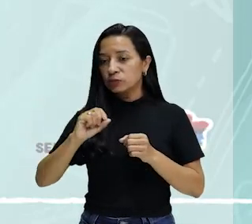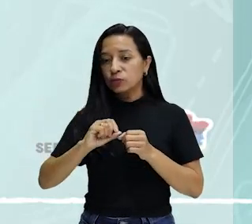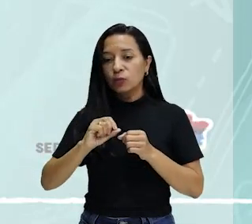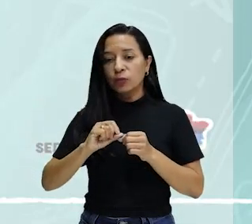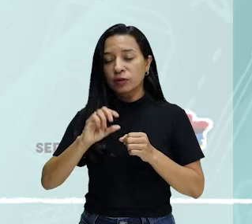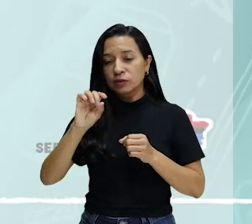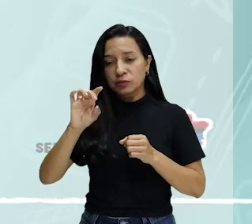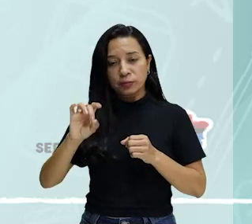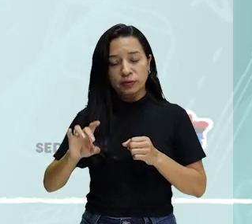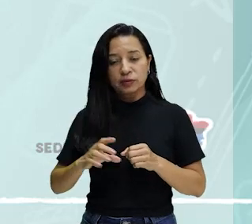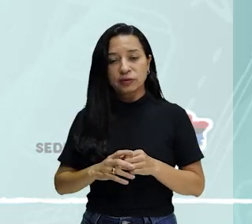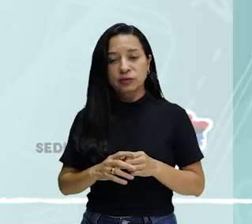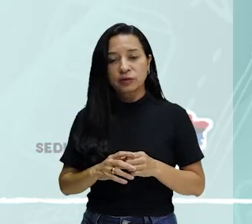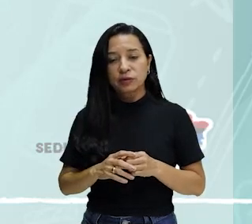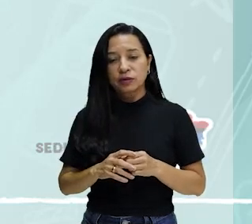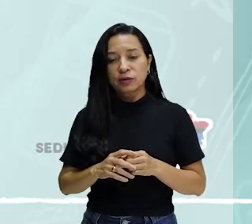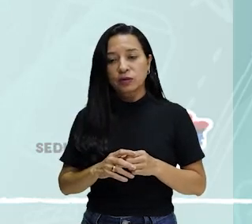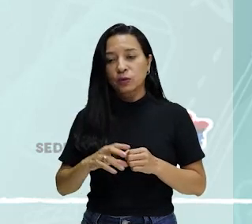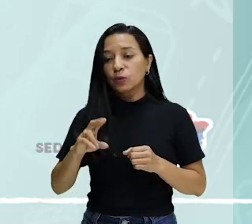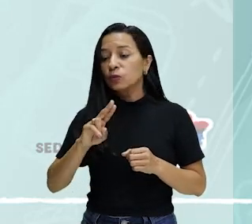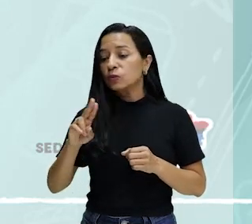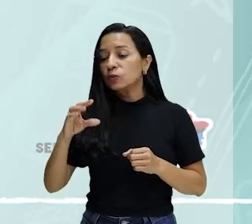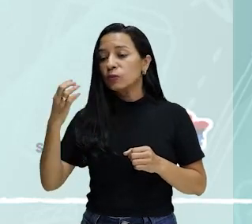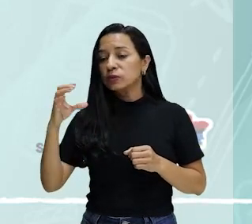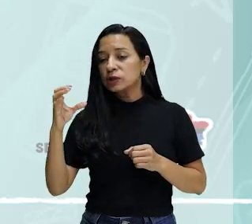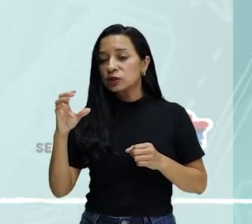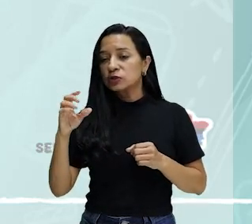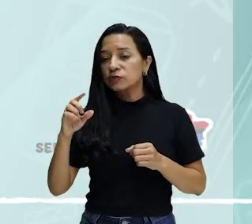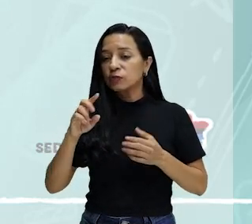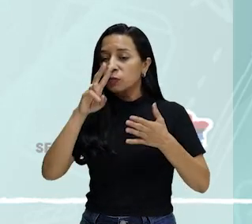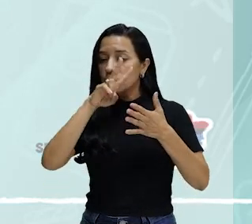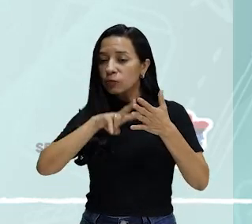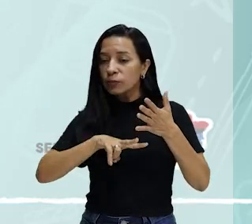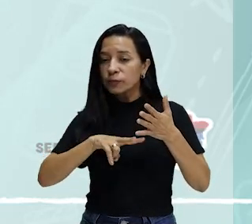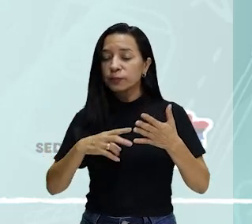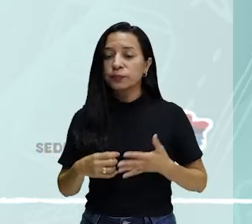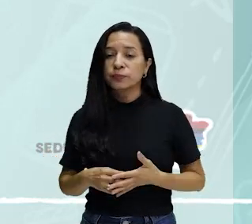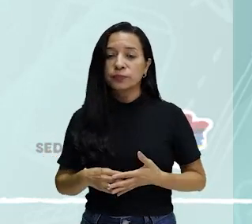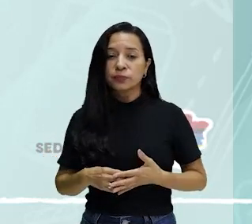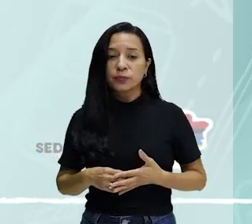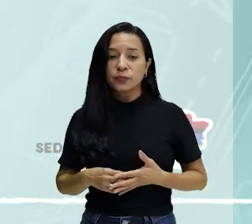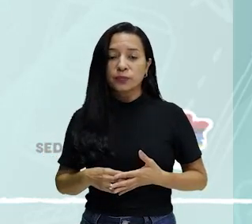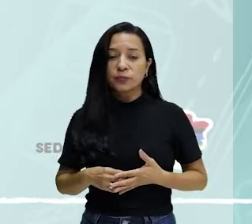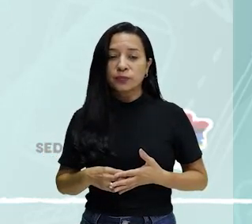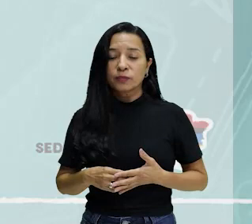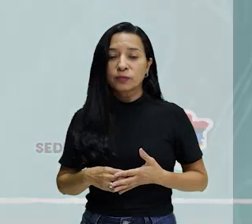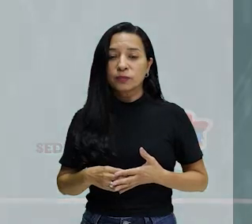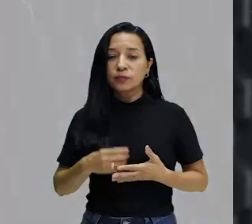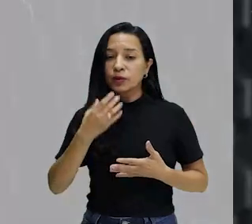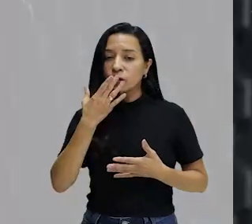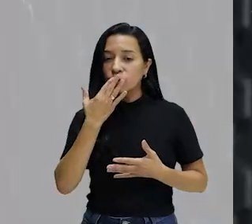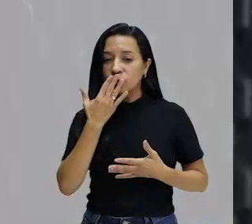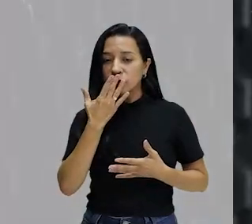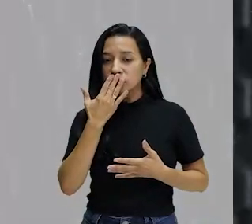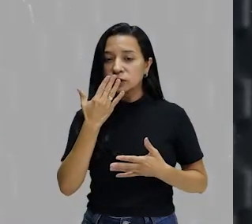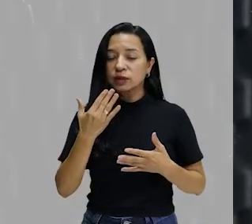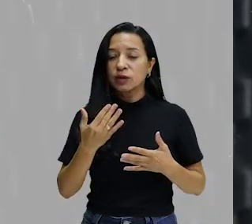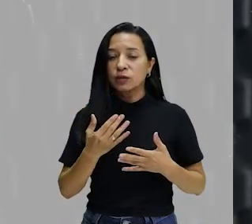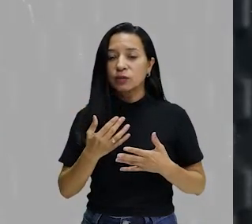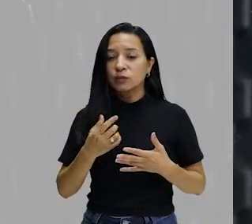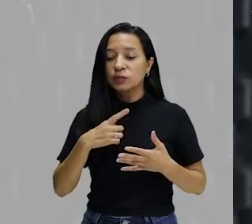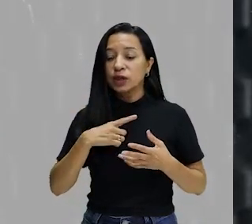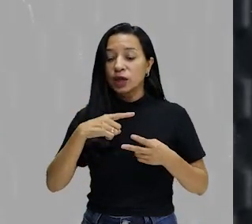Melopistacus undulatus. Esse é o nome científico do periquito australiano. Então, a coloração deles é controlada por